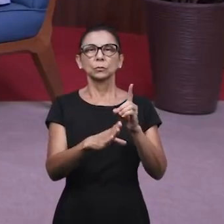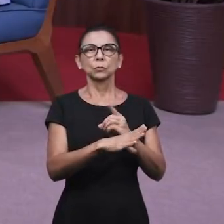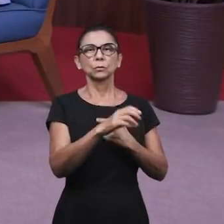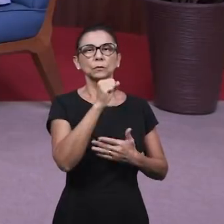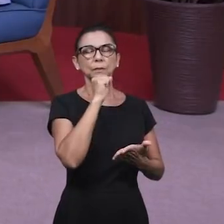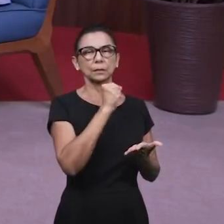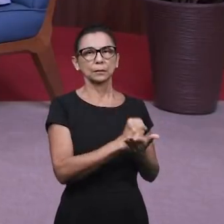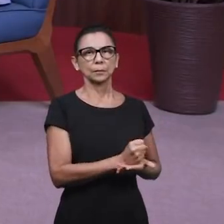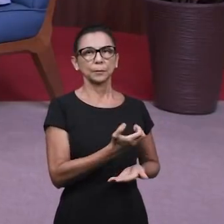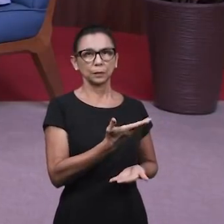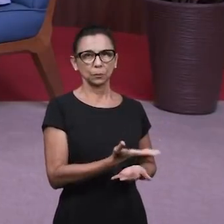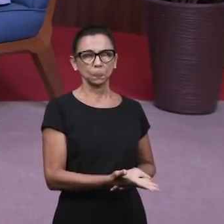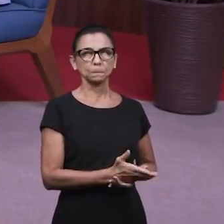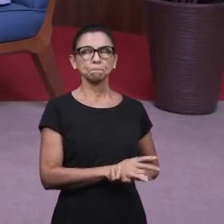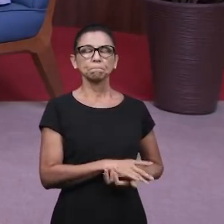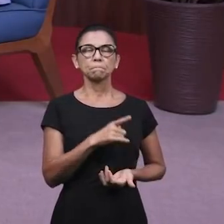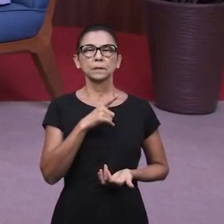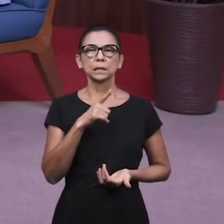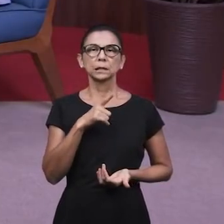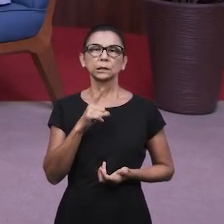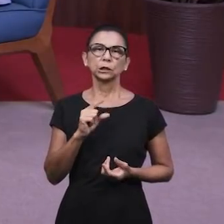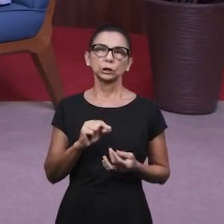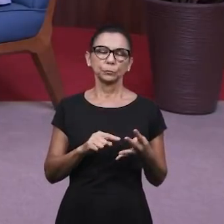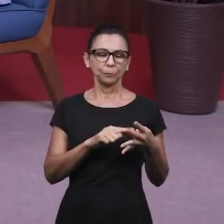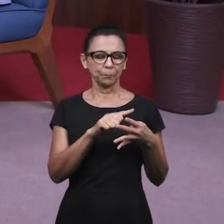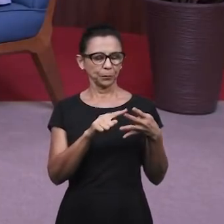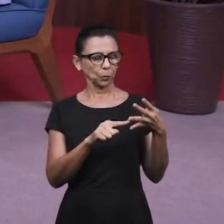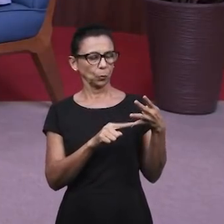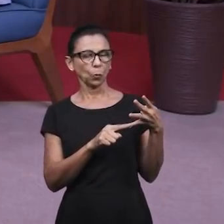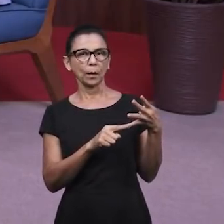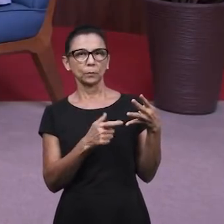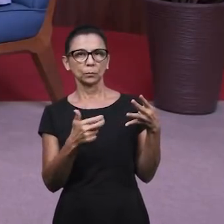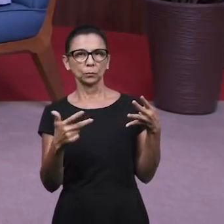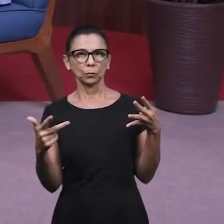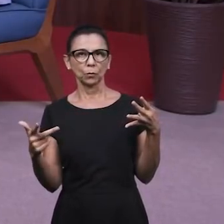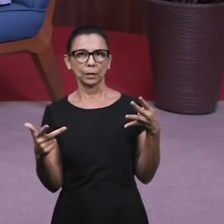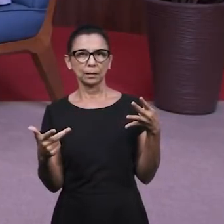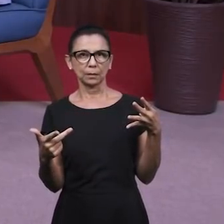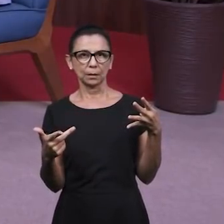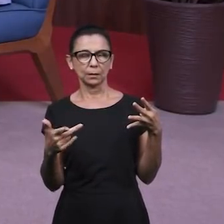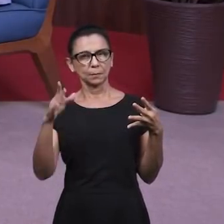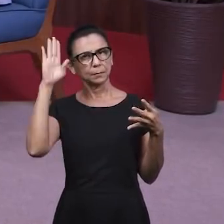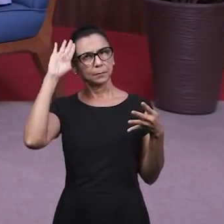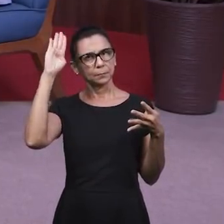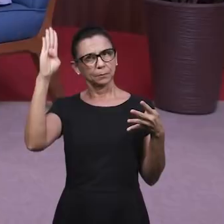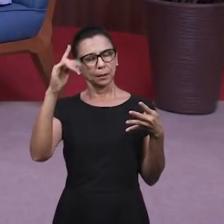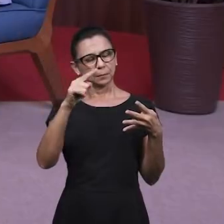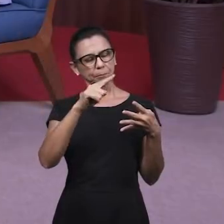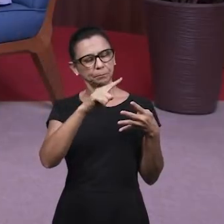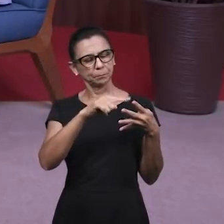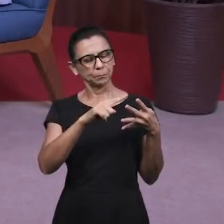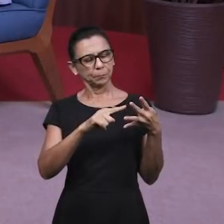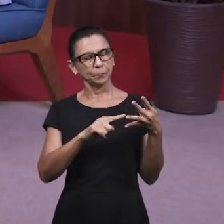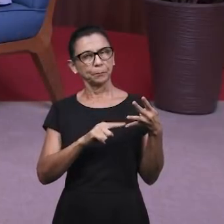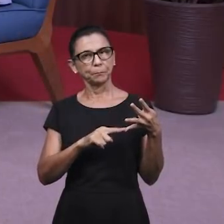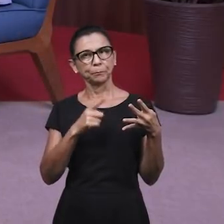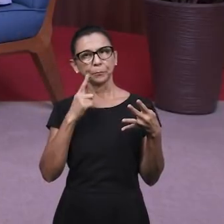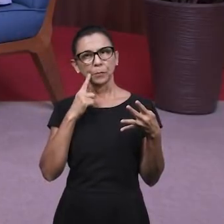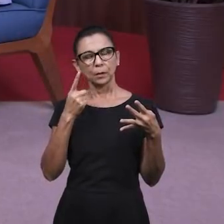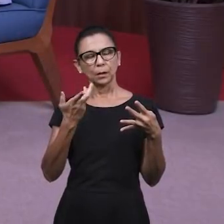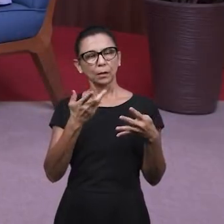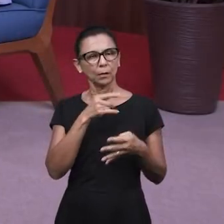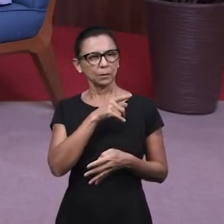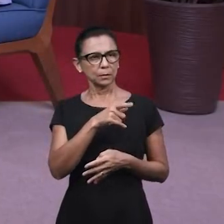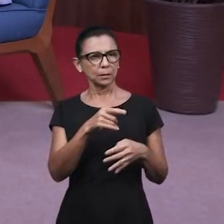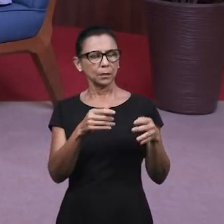culto no Velho Testamento, ele tinha 4 elementos base. Principais, né? Os principais, que estão aqui. E eu queria que